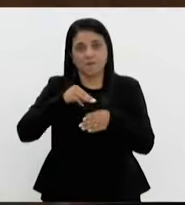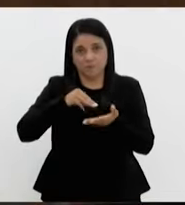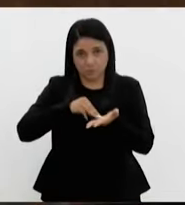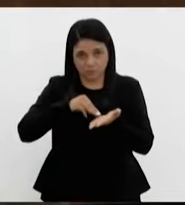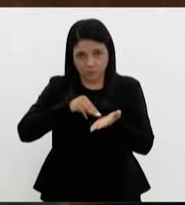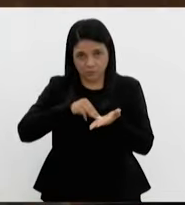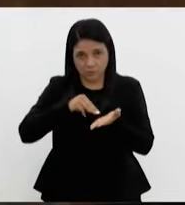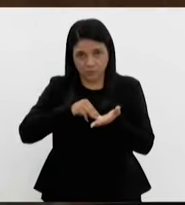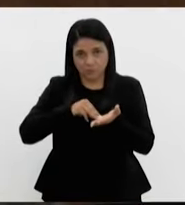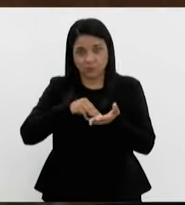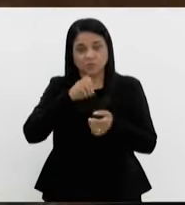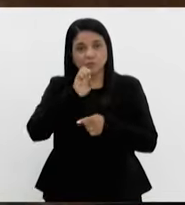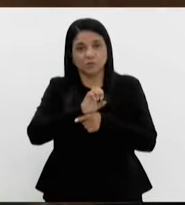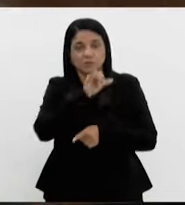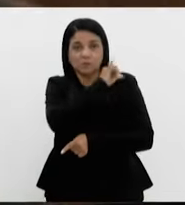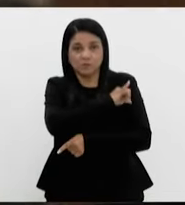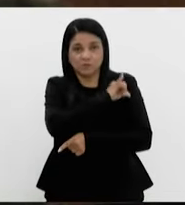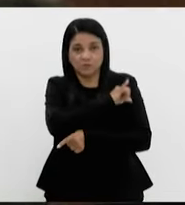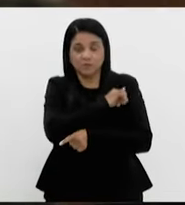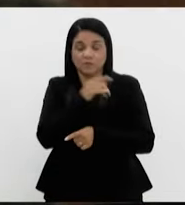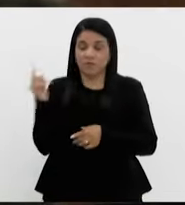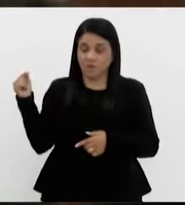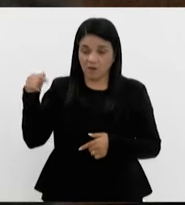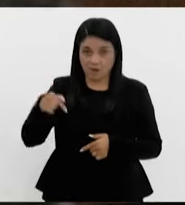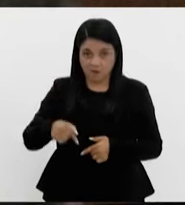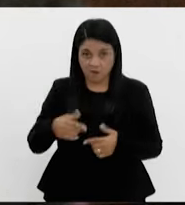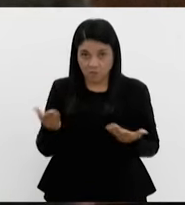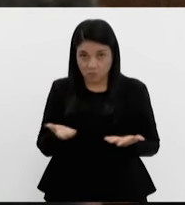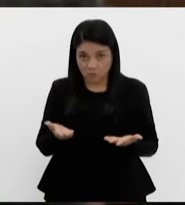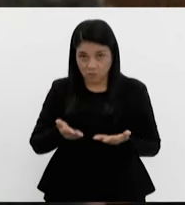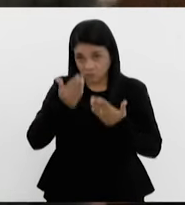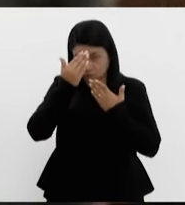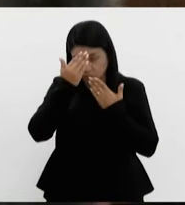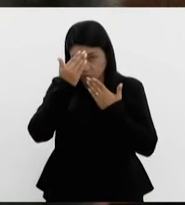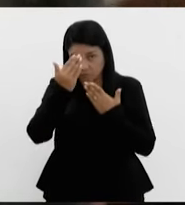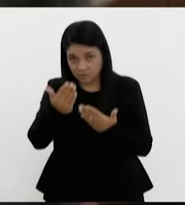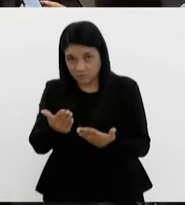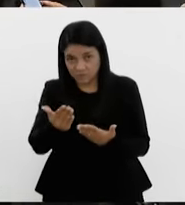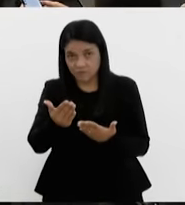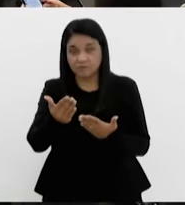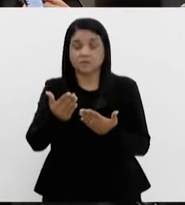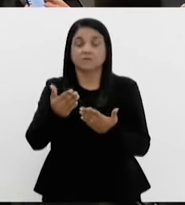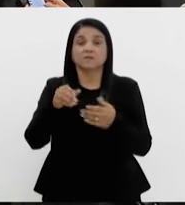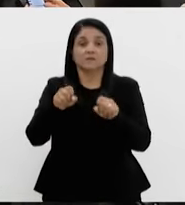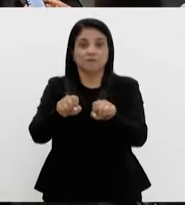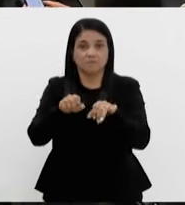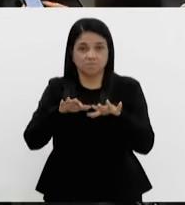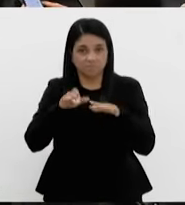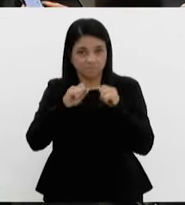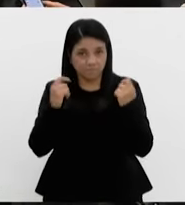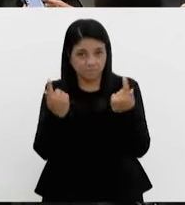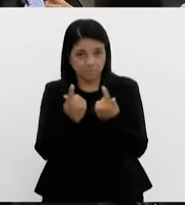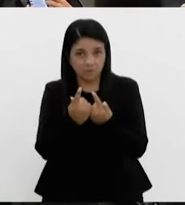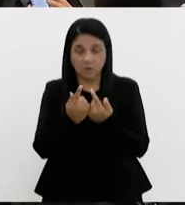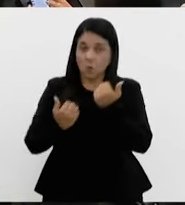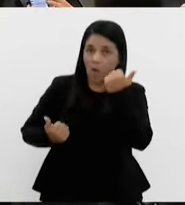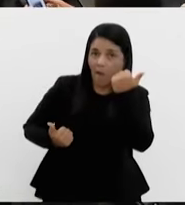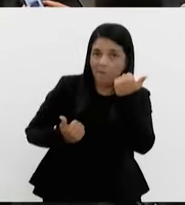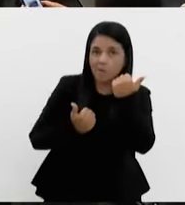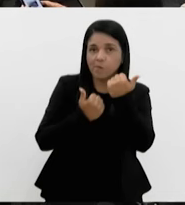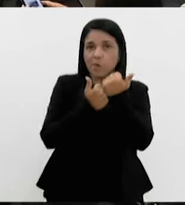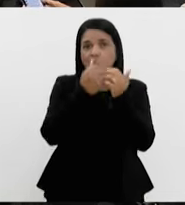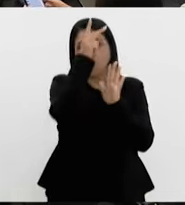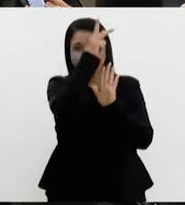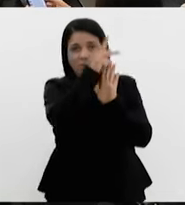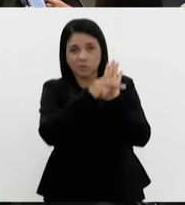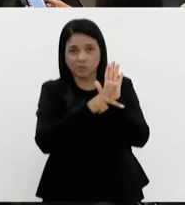que vieram aqui agradecer a esta casa pelo apoio a esse projeto,